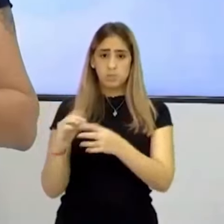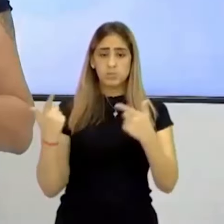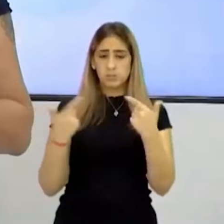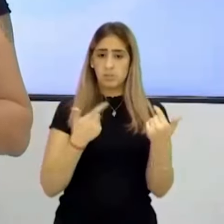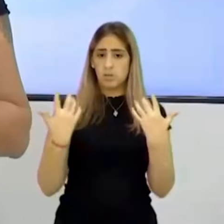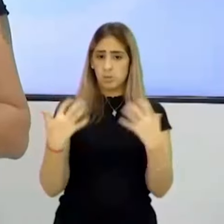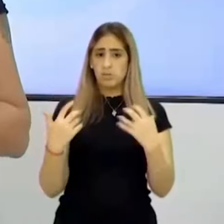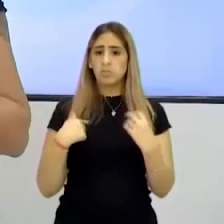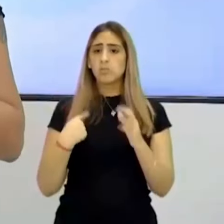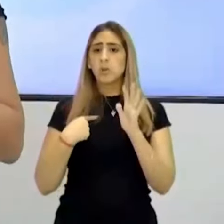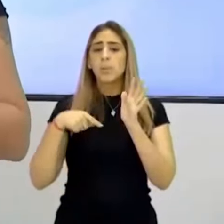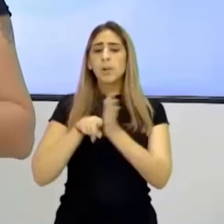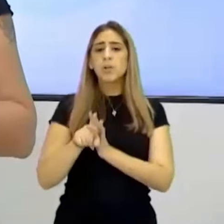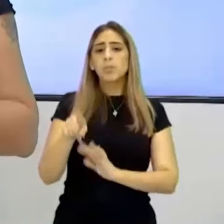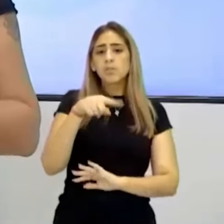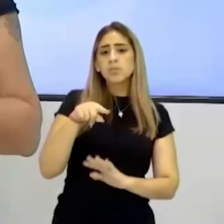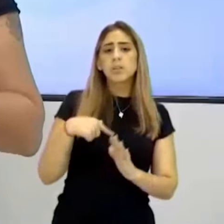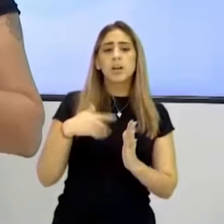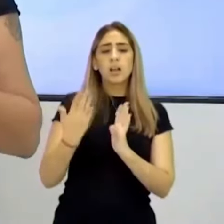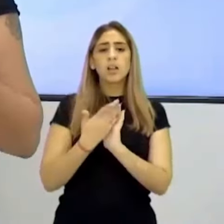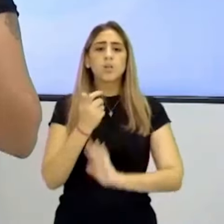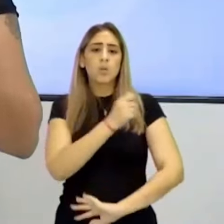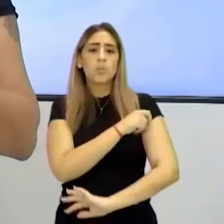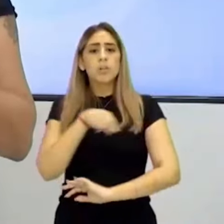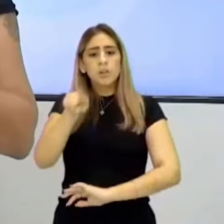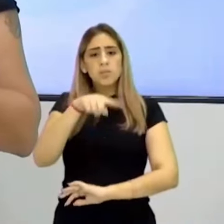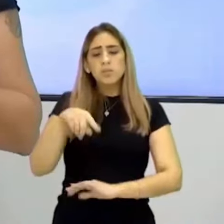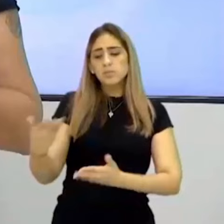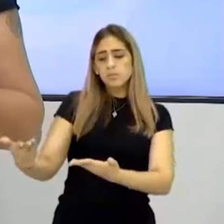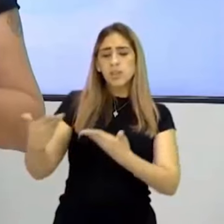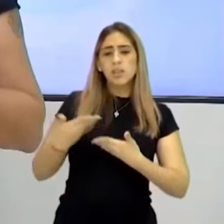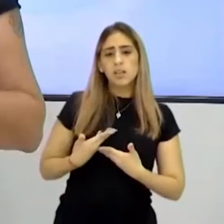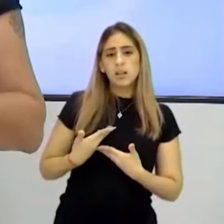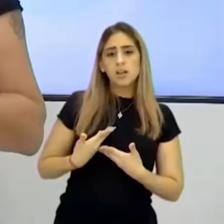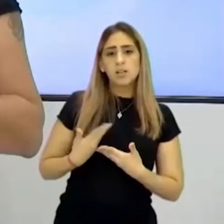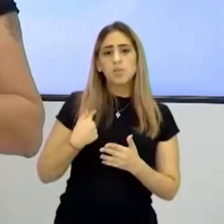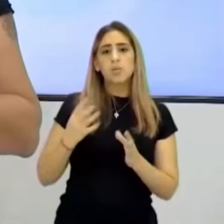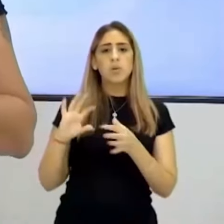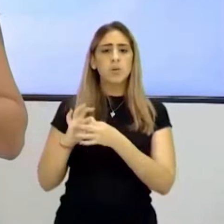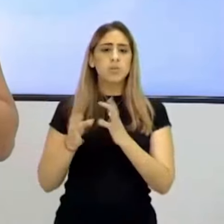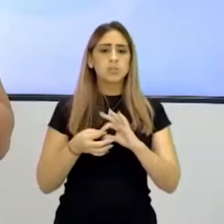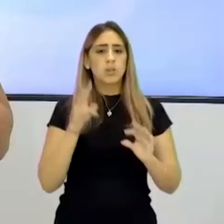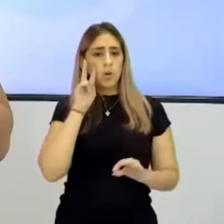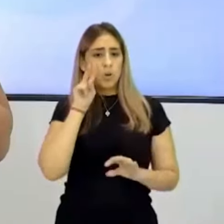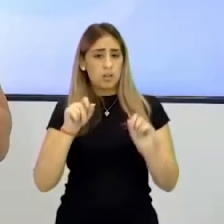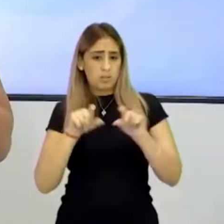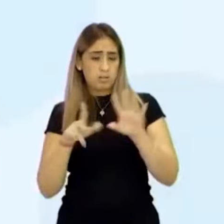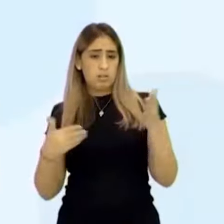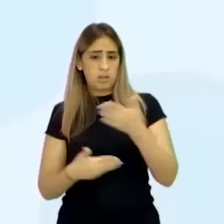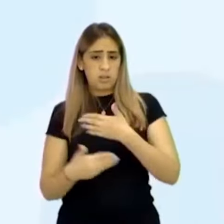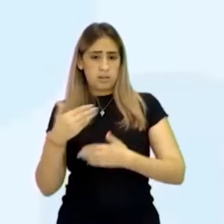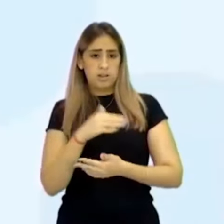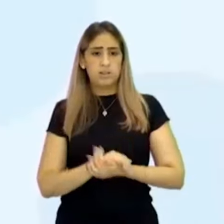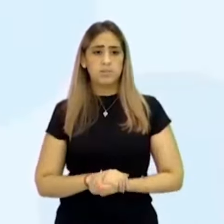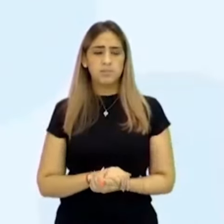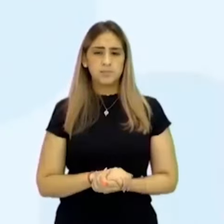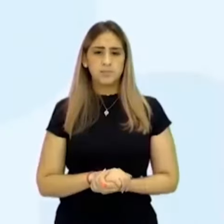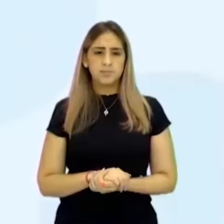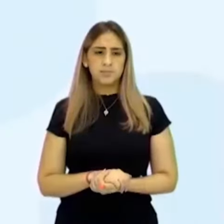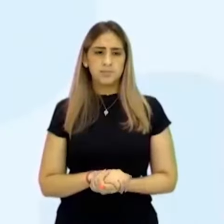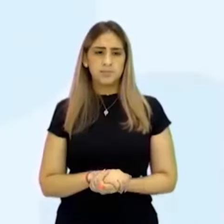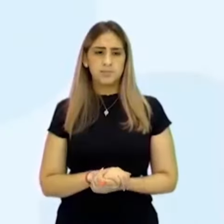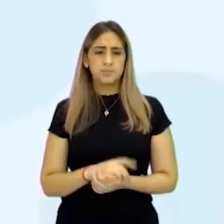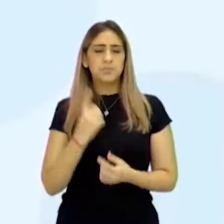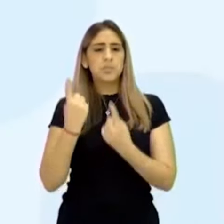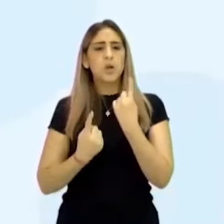vou deixar aqui uma questão que está no caderno do aluno para que vocês me tragam uma contextualização. Dá uma olhadinha aí na tela. Olha